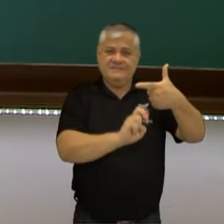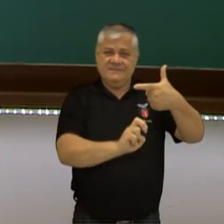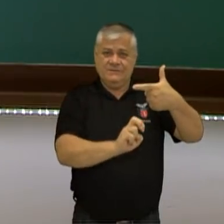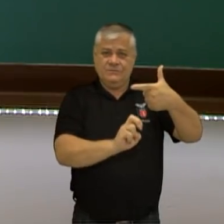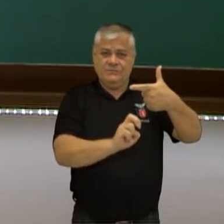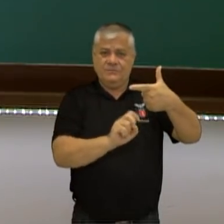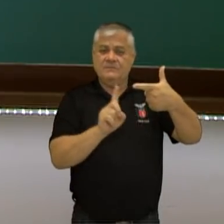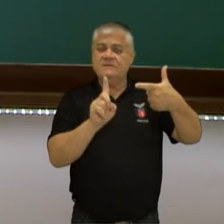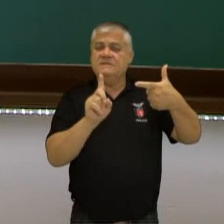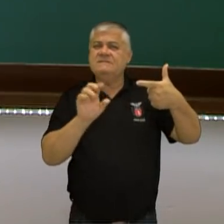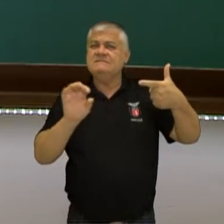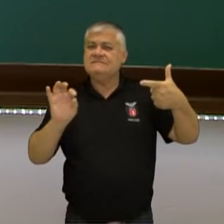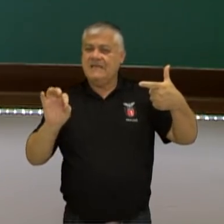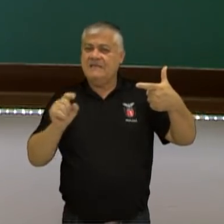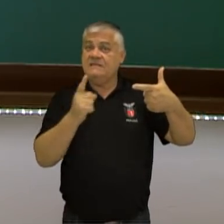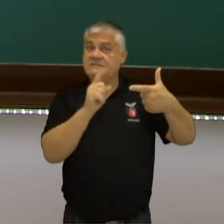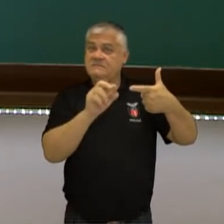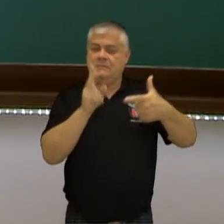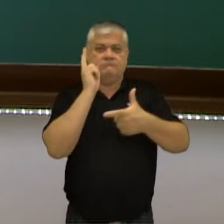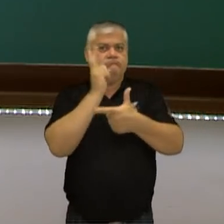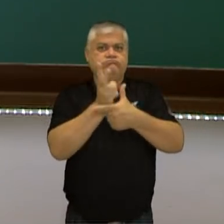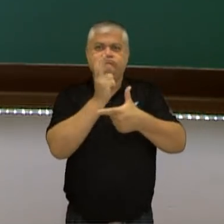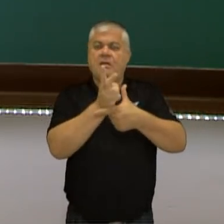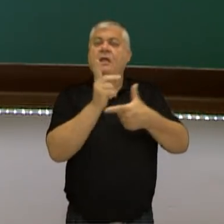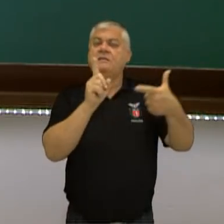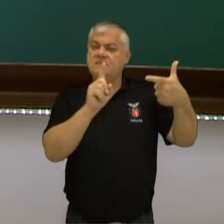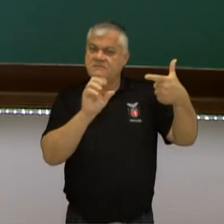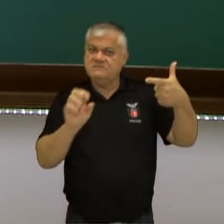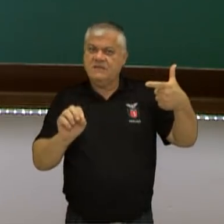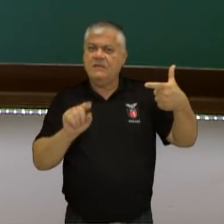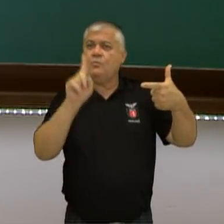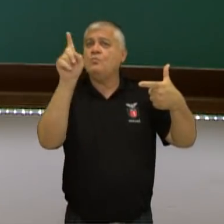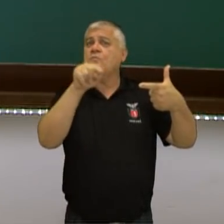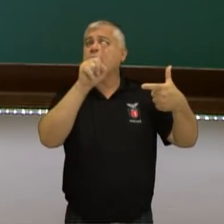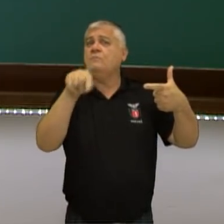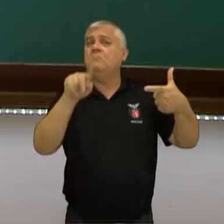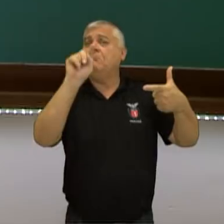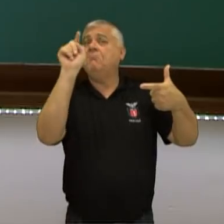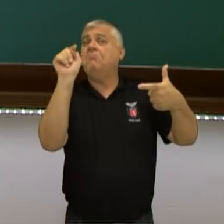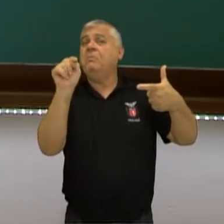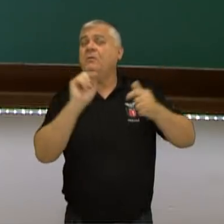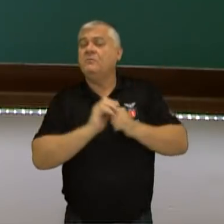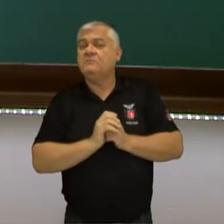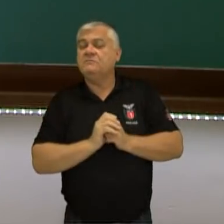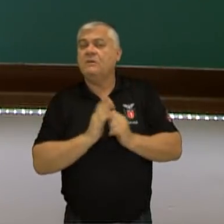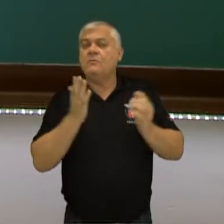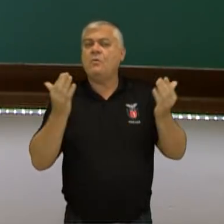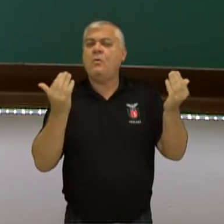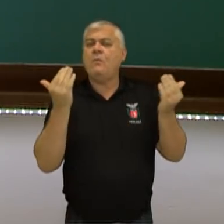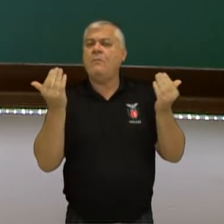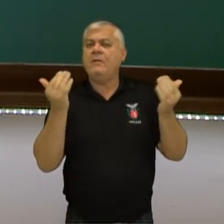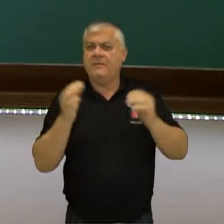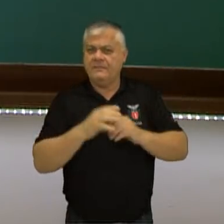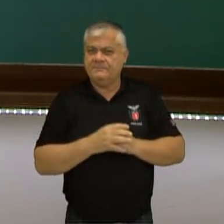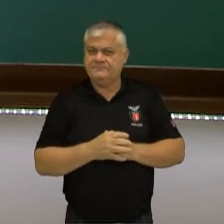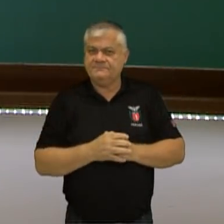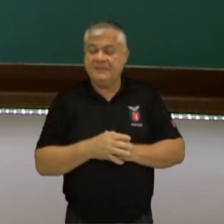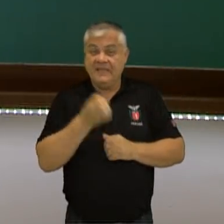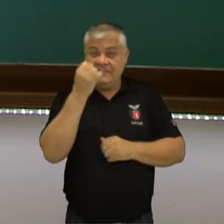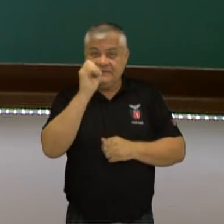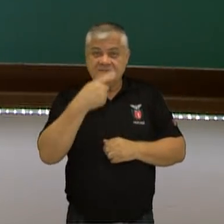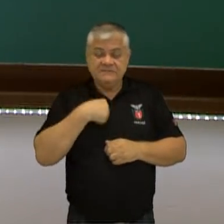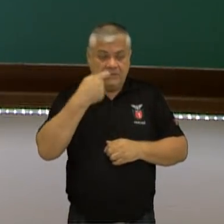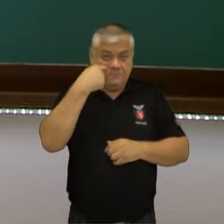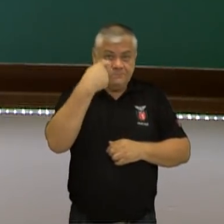12/25, em que o denominador seja 100. Então, eu vou usar essa ideia de fração equivalente para chegar na porcentagem. Se eu achar uma